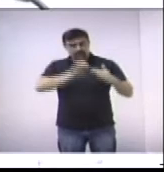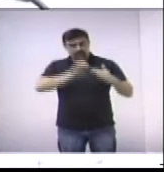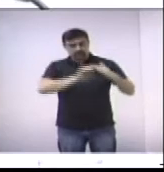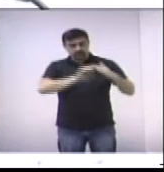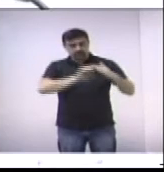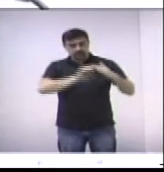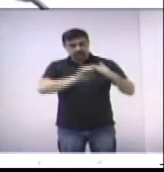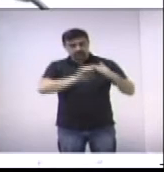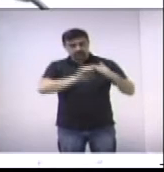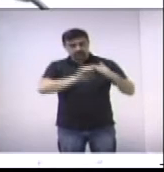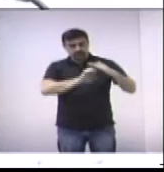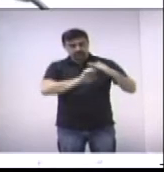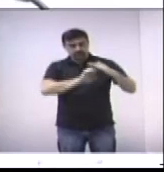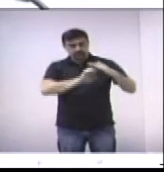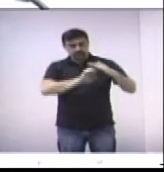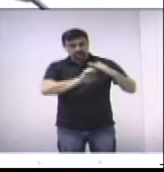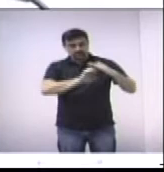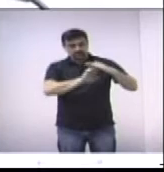1163 a